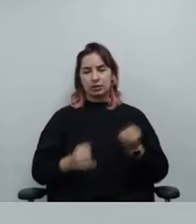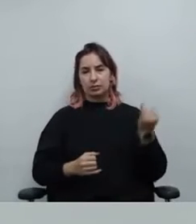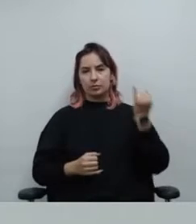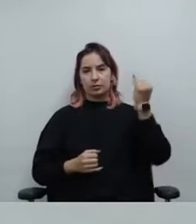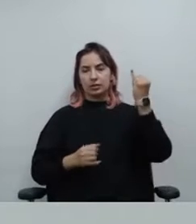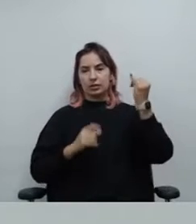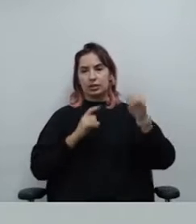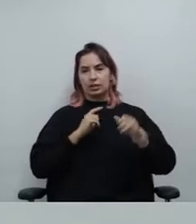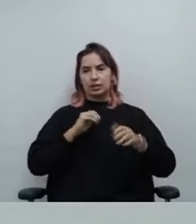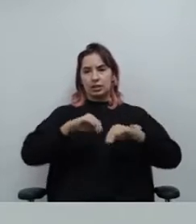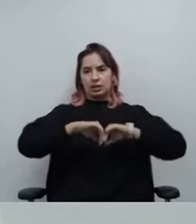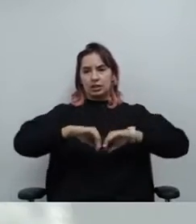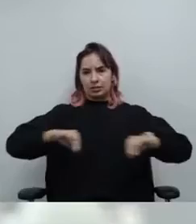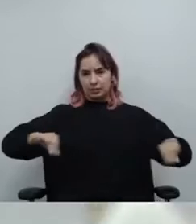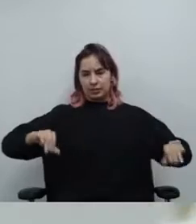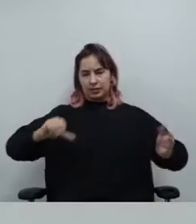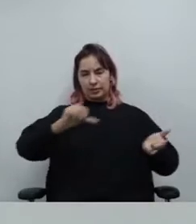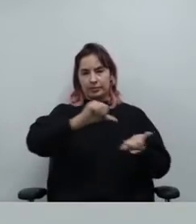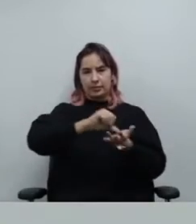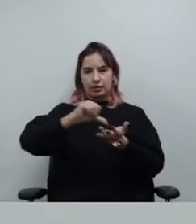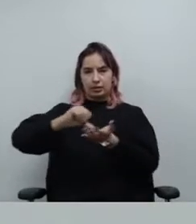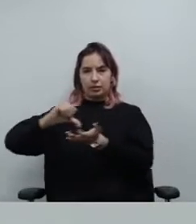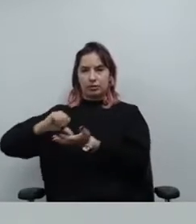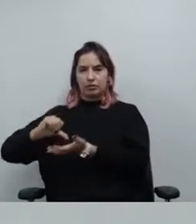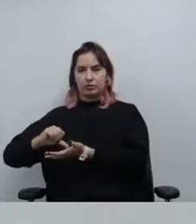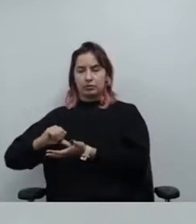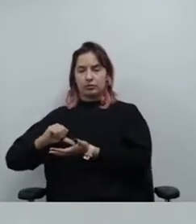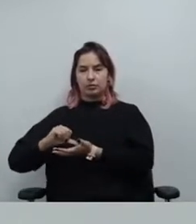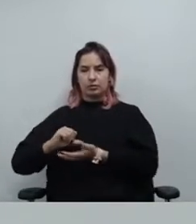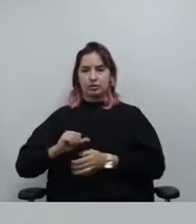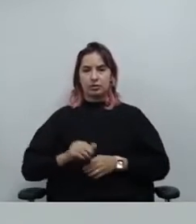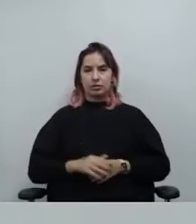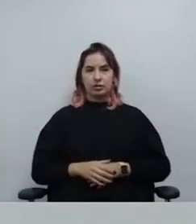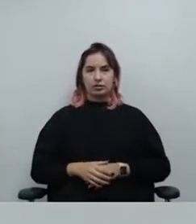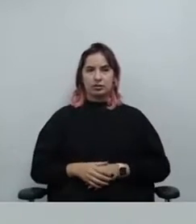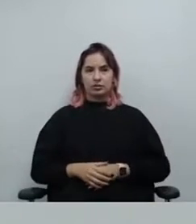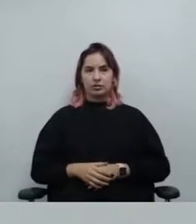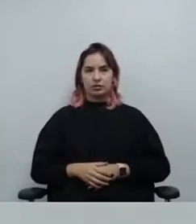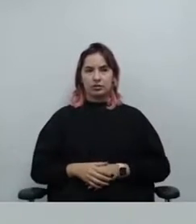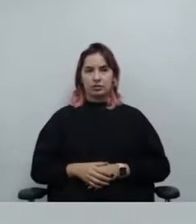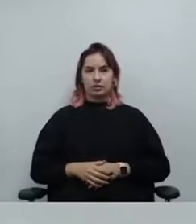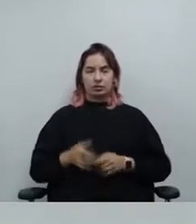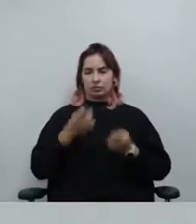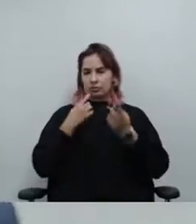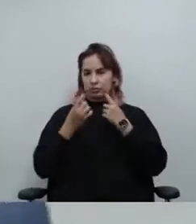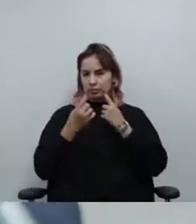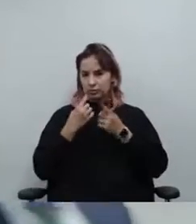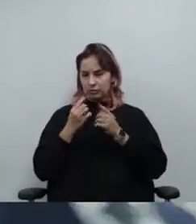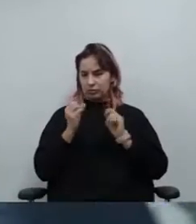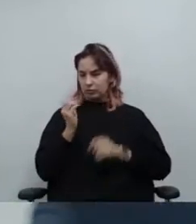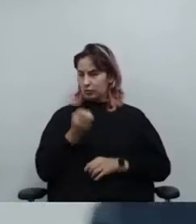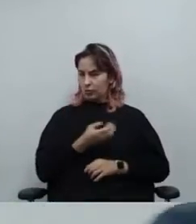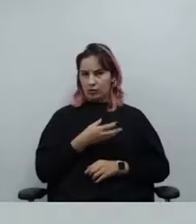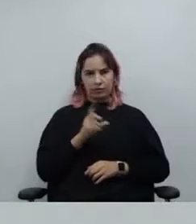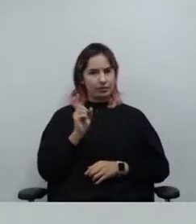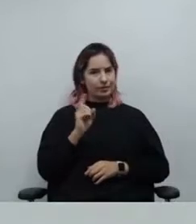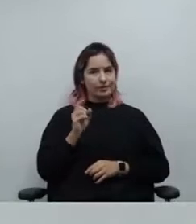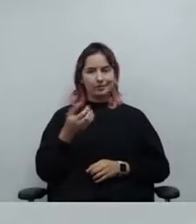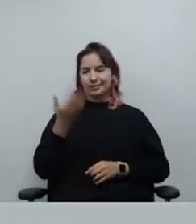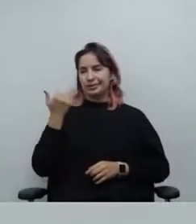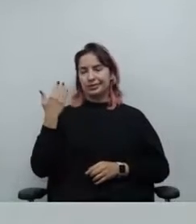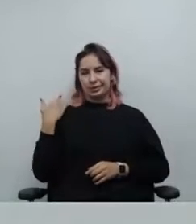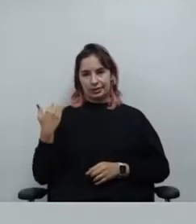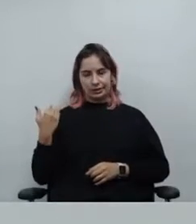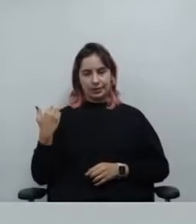haja desmembramento do núcleo. Esta já não é uma discussão atual, é uma discussão já